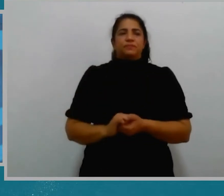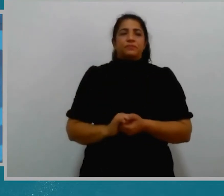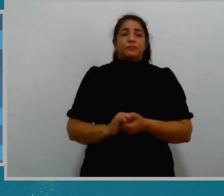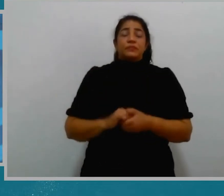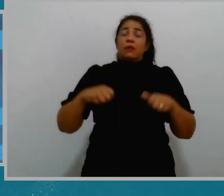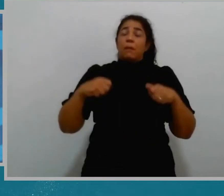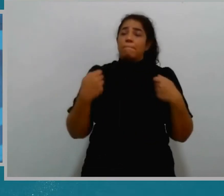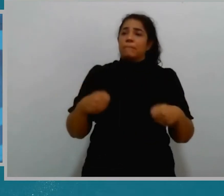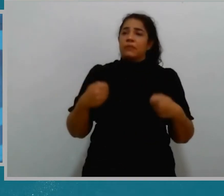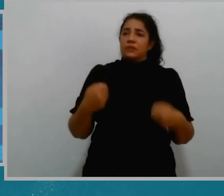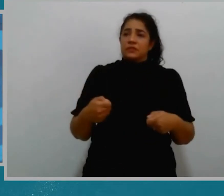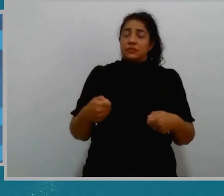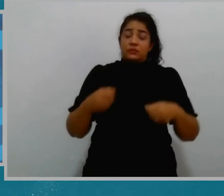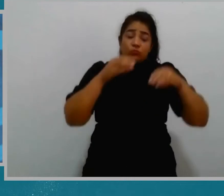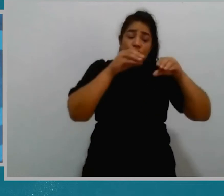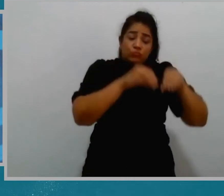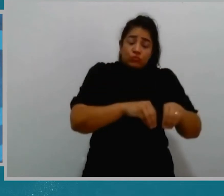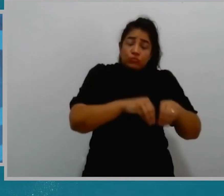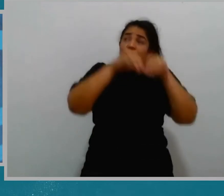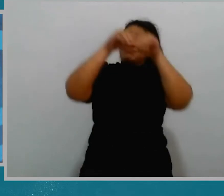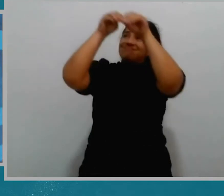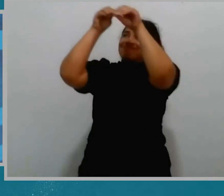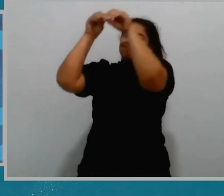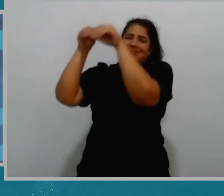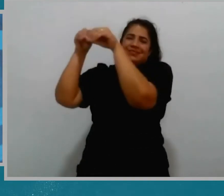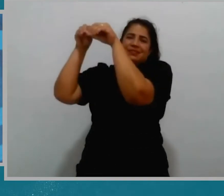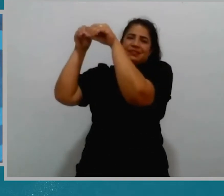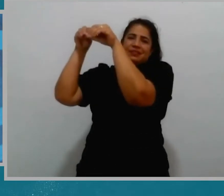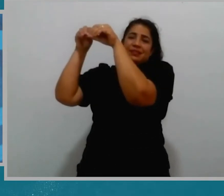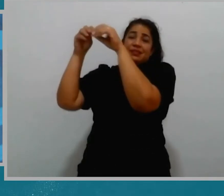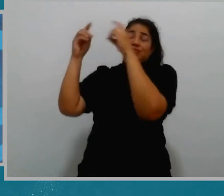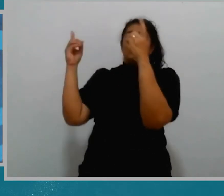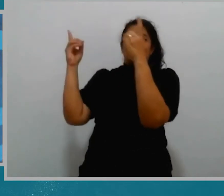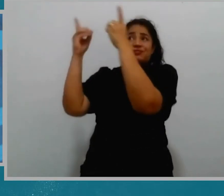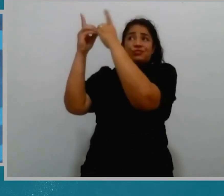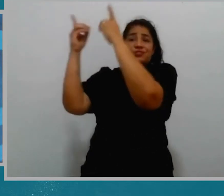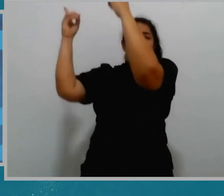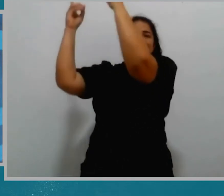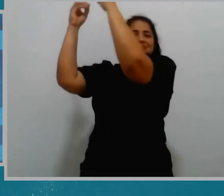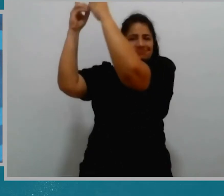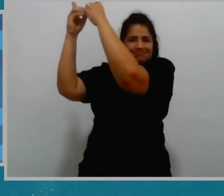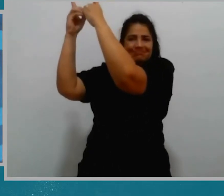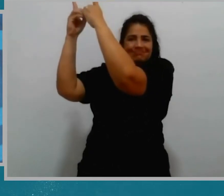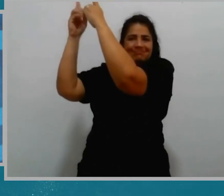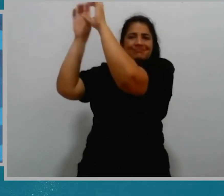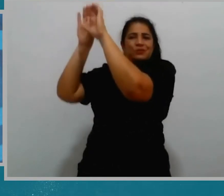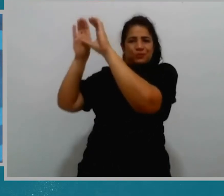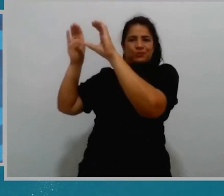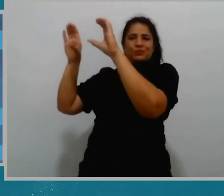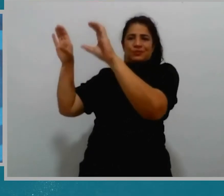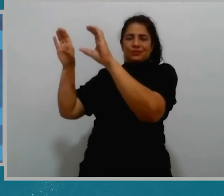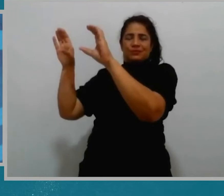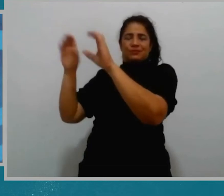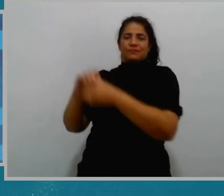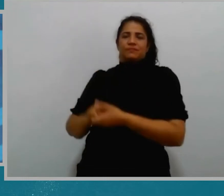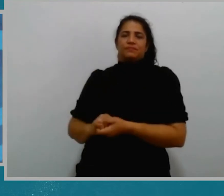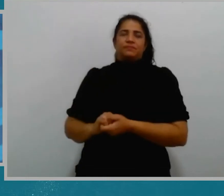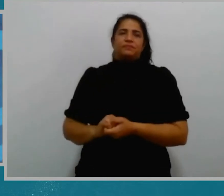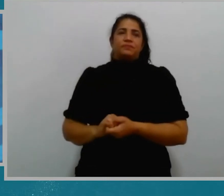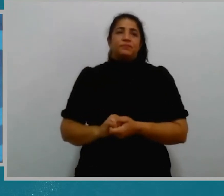desse plano, nós continuamos fazendo as coisas pertencentes à raça de víboras.